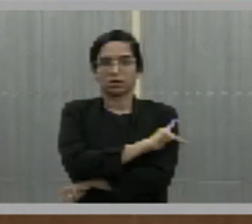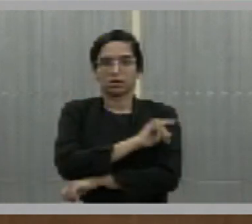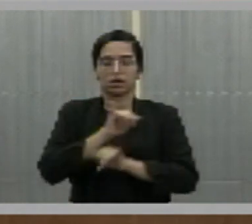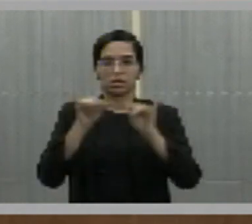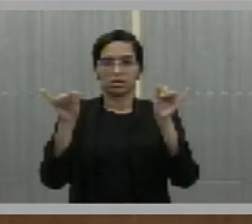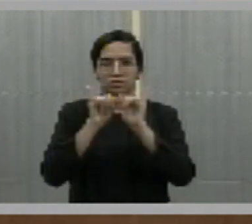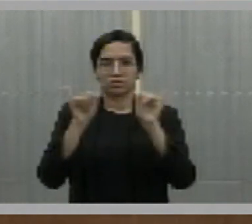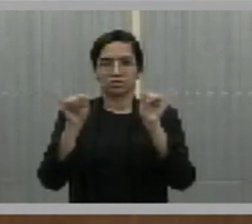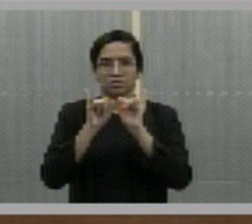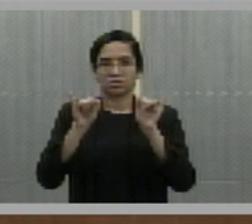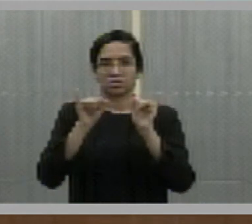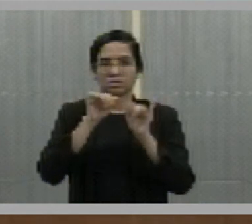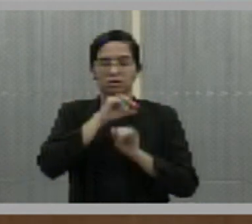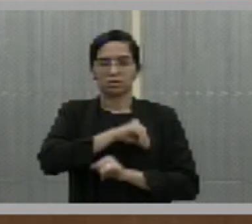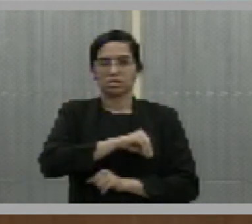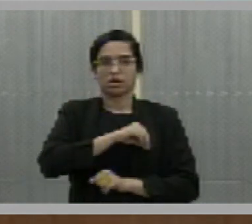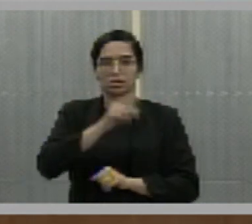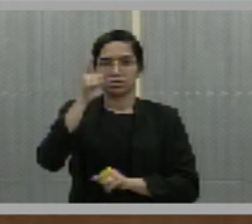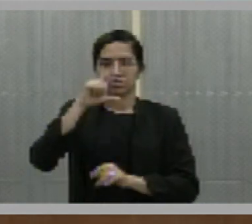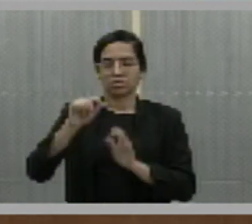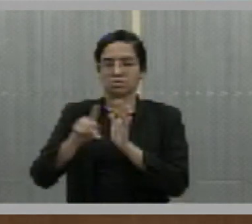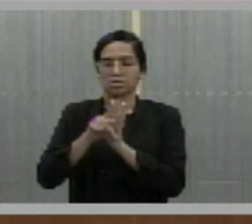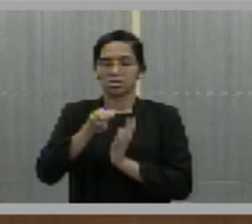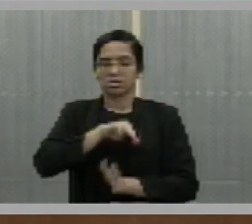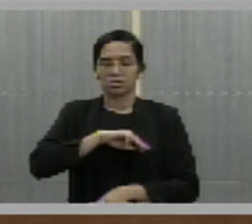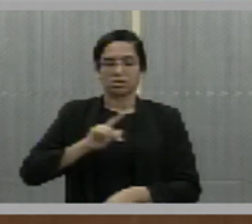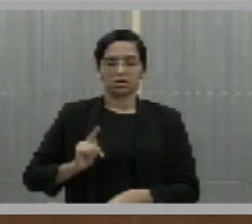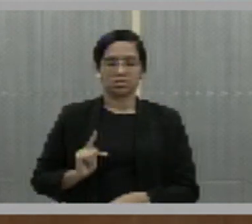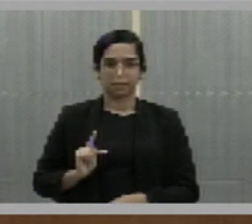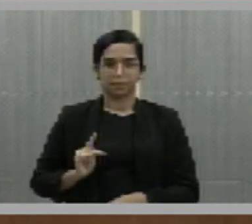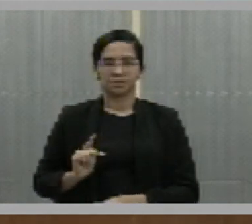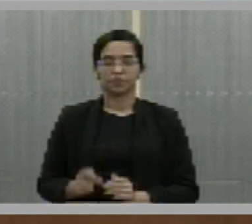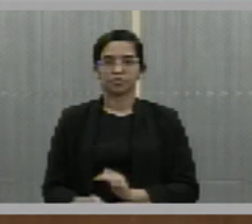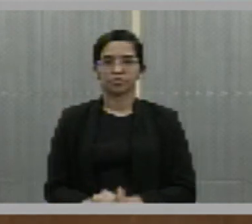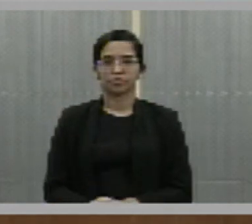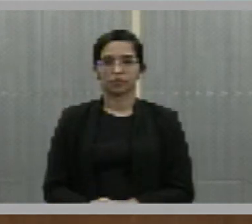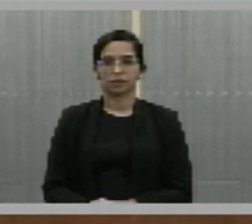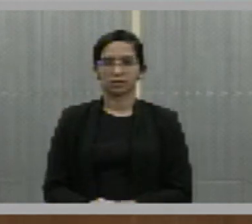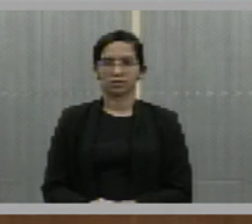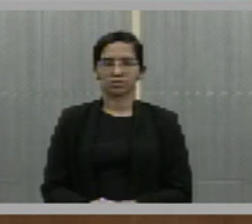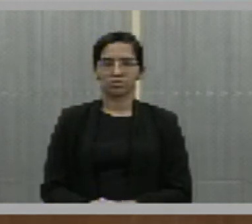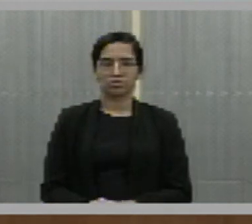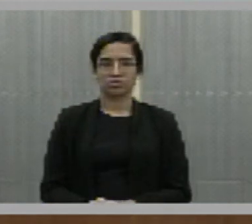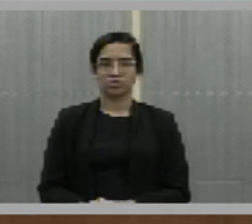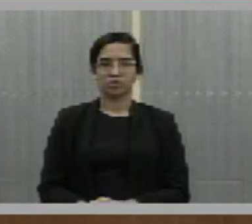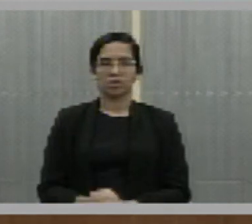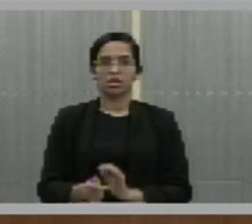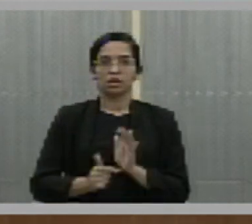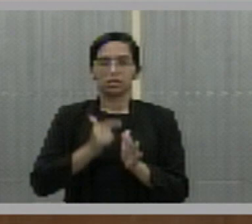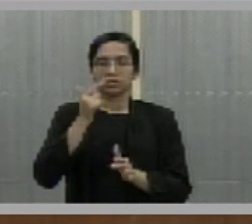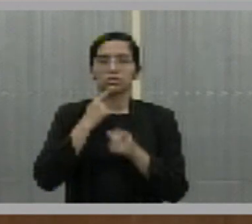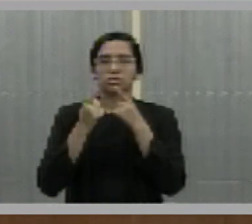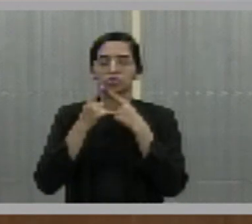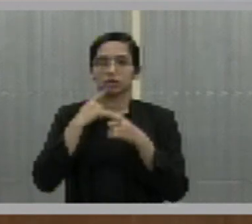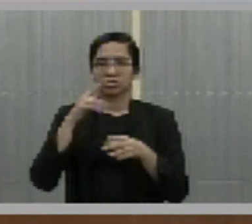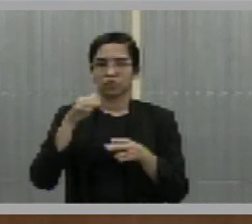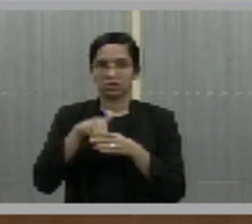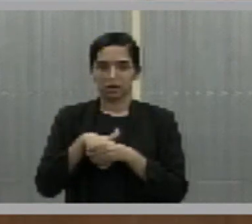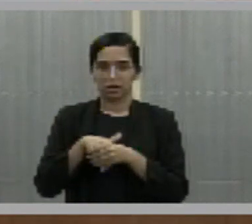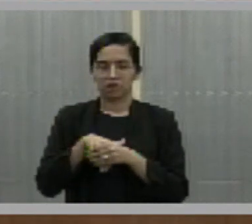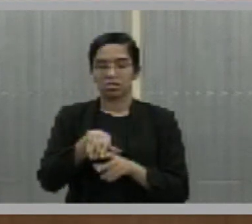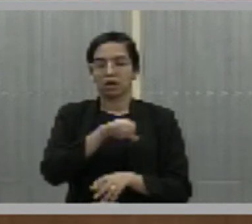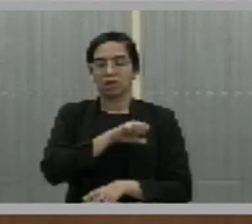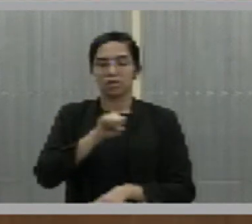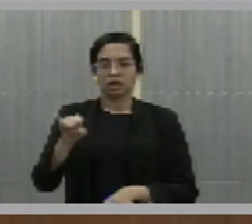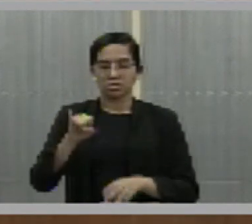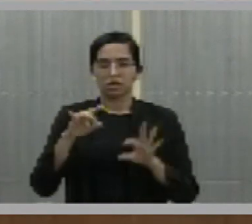dos membros do Ministério Público do Estado do Piauí e da outras providências. Em segunda votação. Em